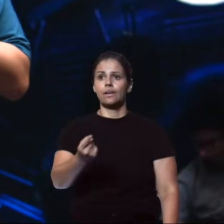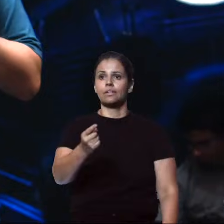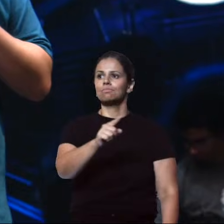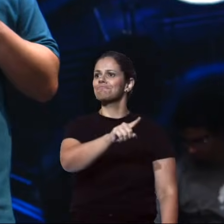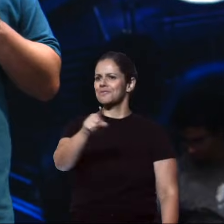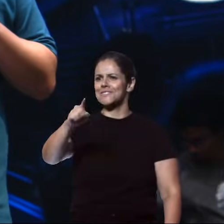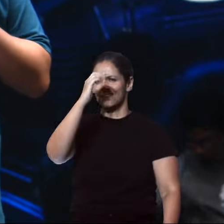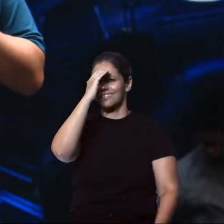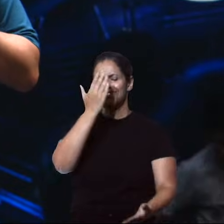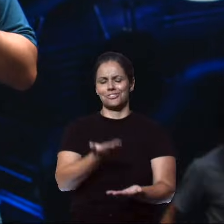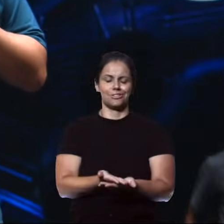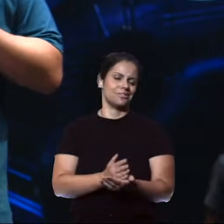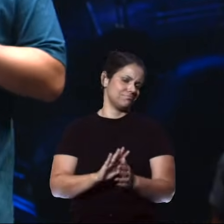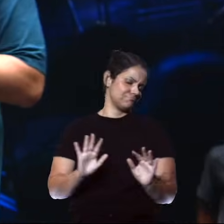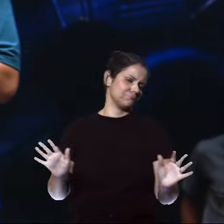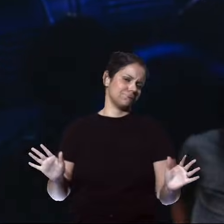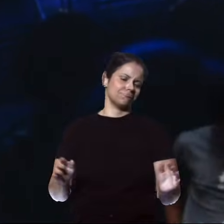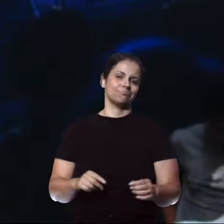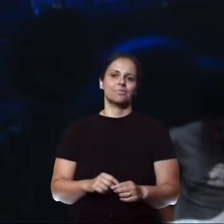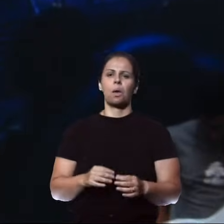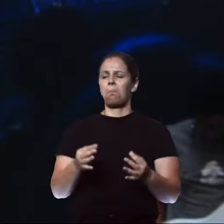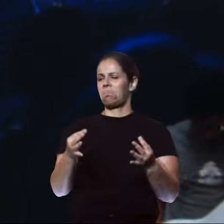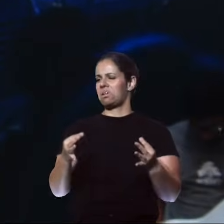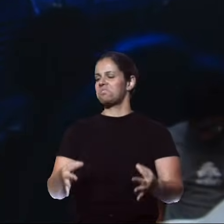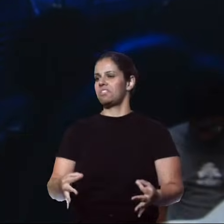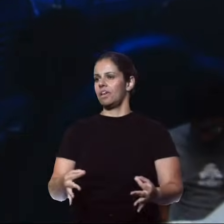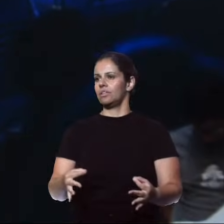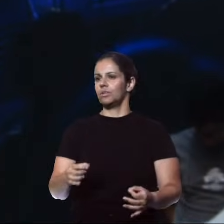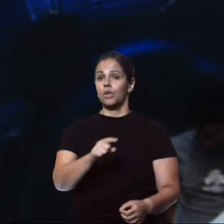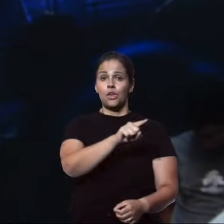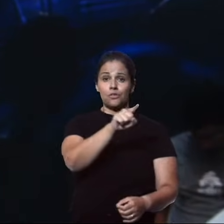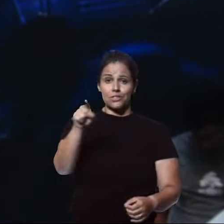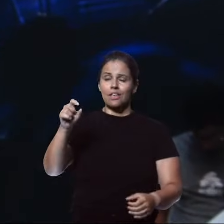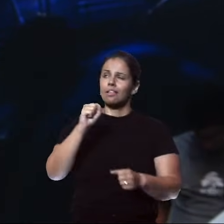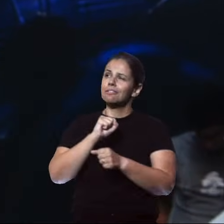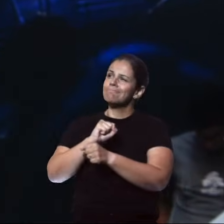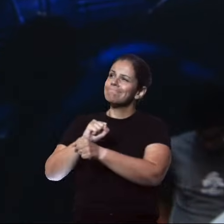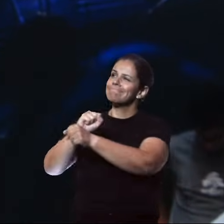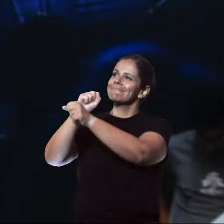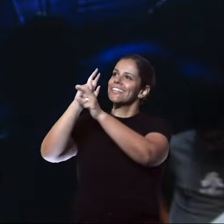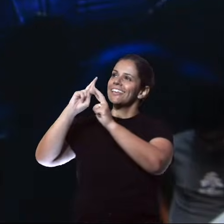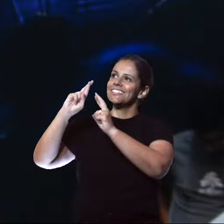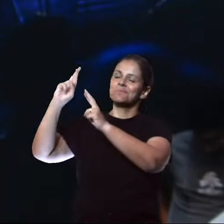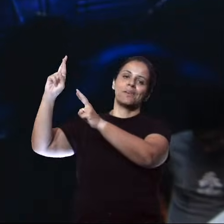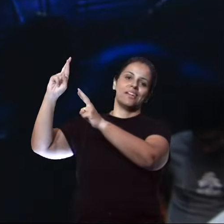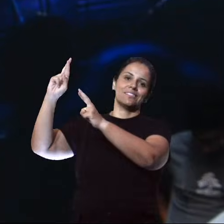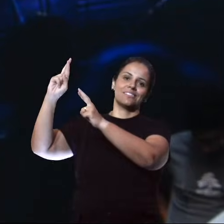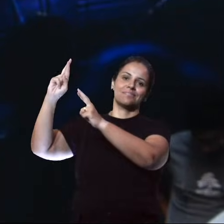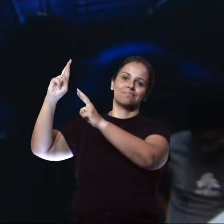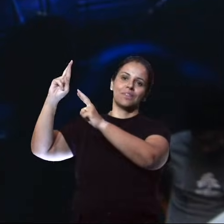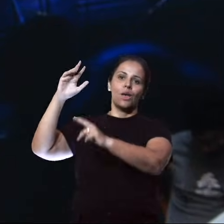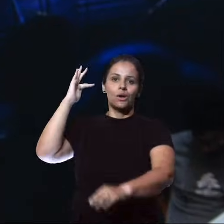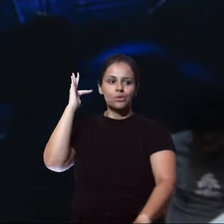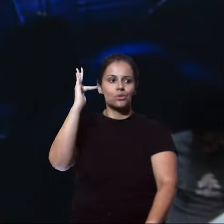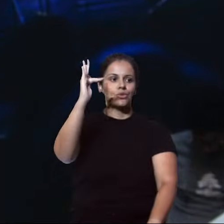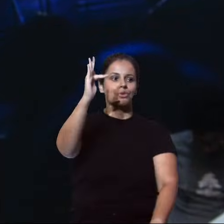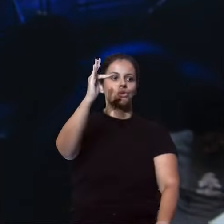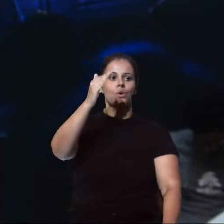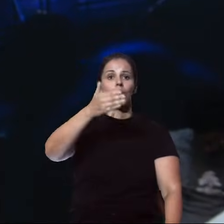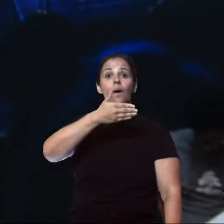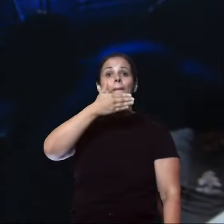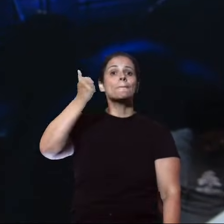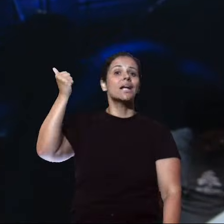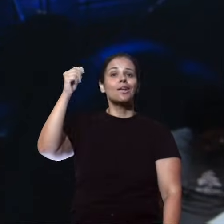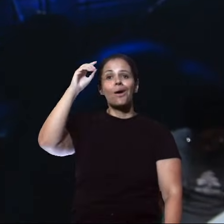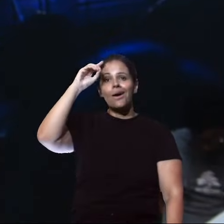muito, eu sei que você crê. E eu sei que você tem esperança. É fácil manter esperança. Dias melhores virão, a gente crê nisso